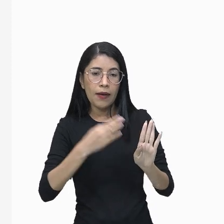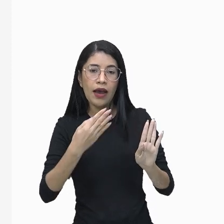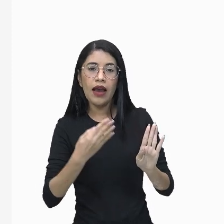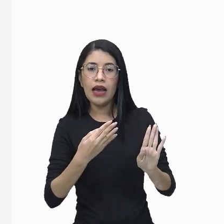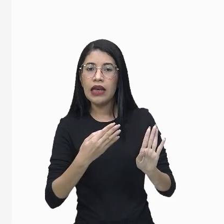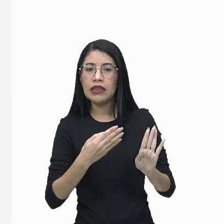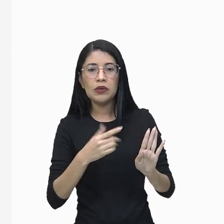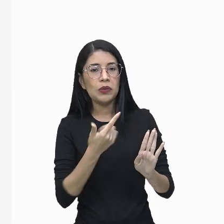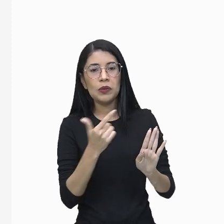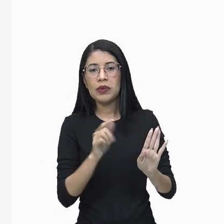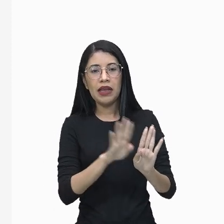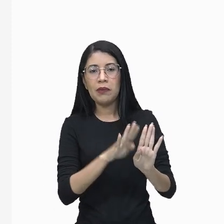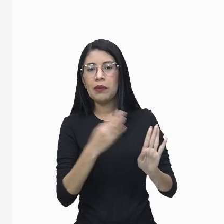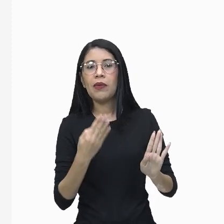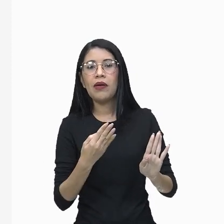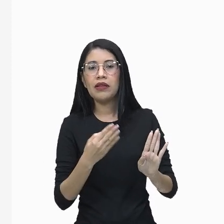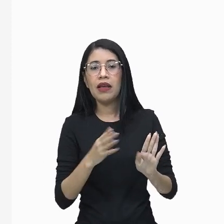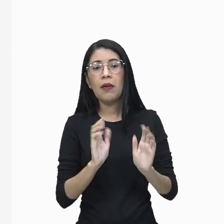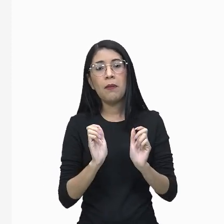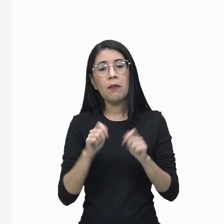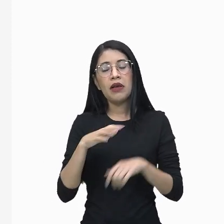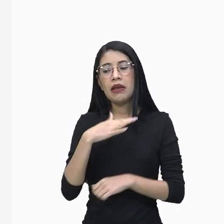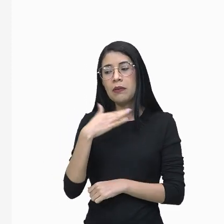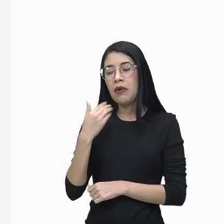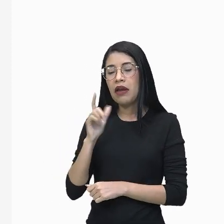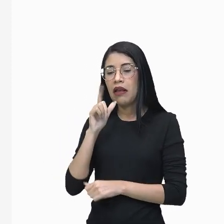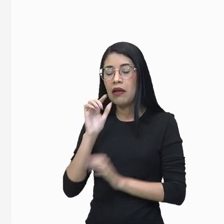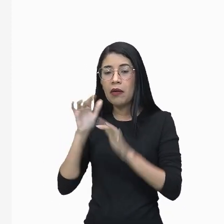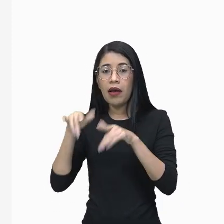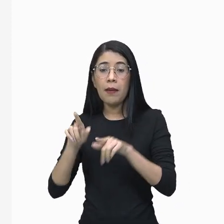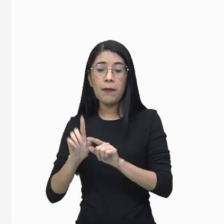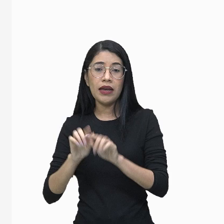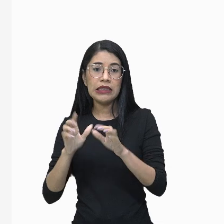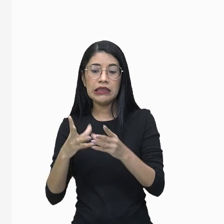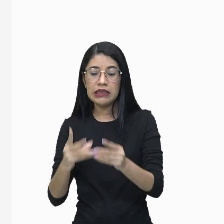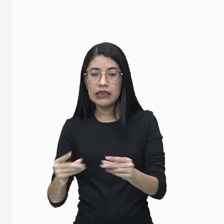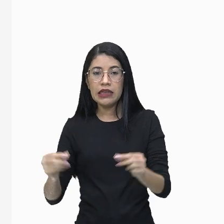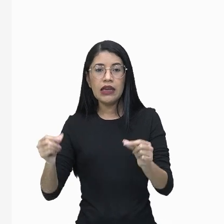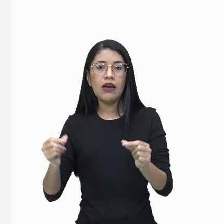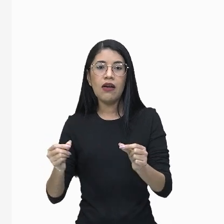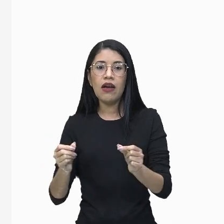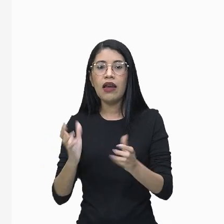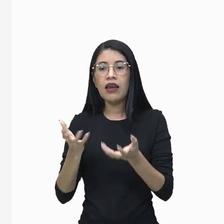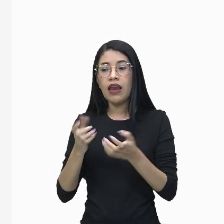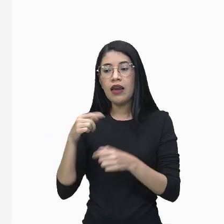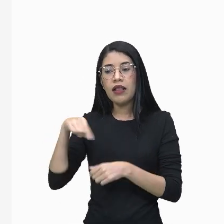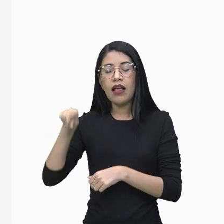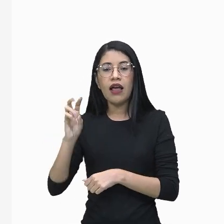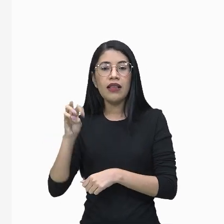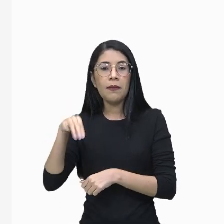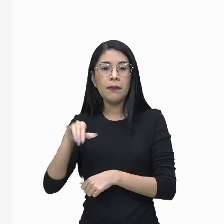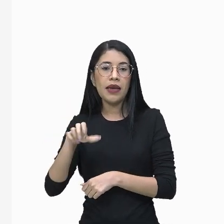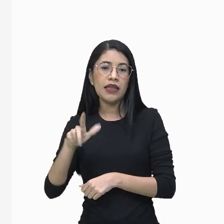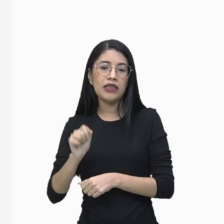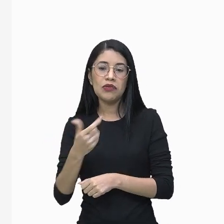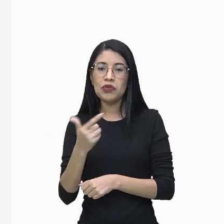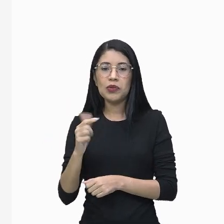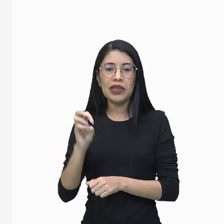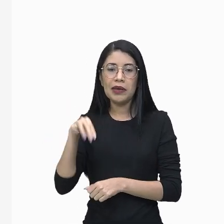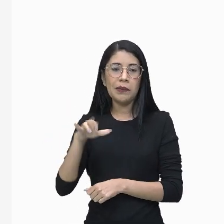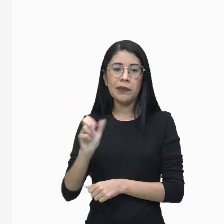não existe porta. Quer morrer no mar, mas o mar secou. Quer ir para Minas, Minas não há